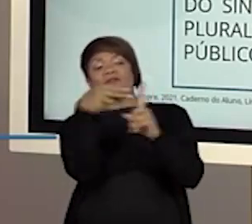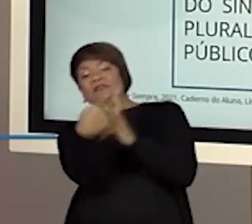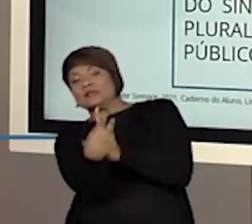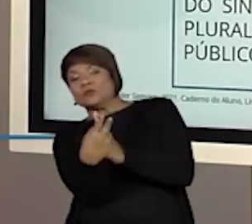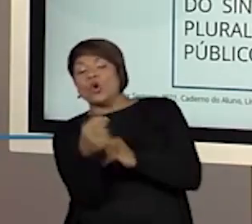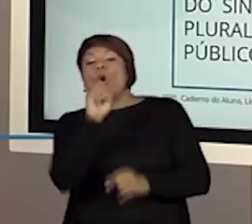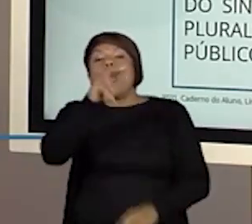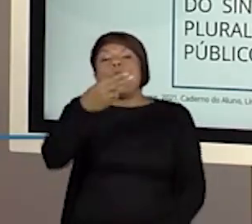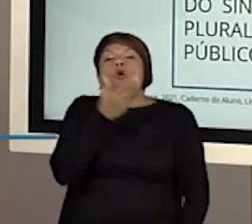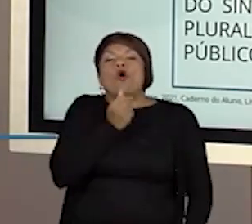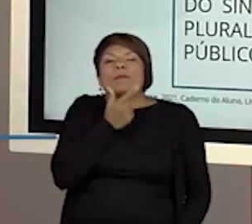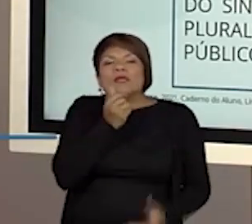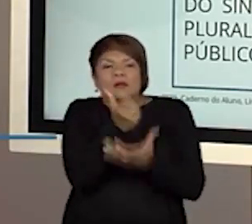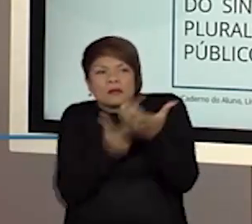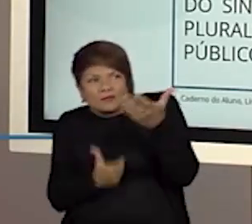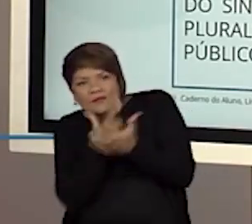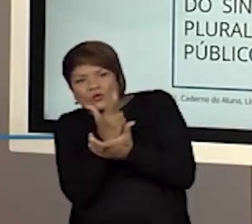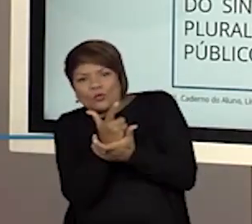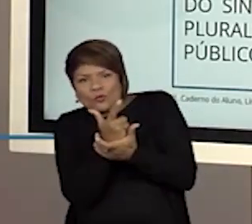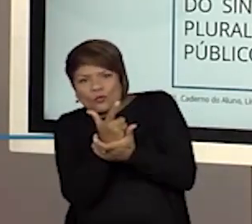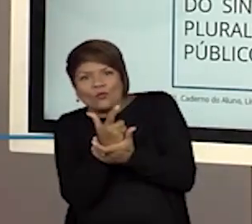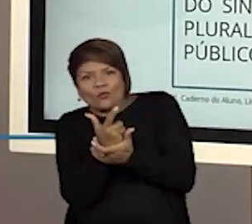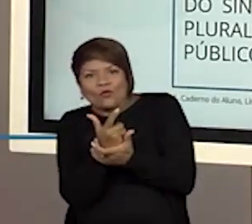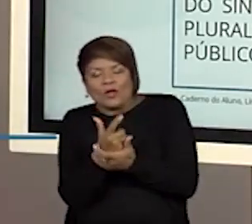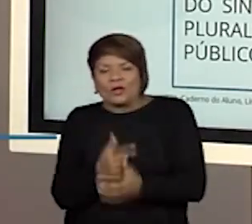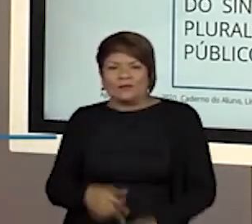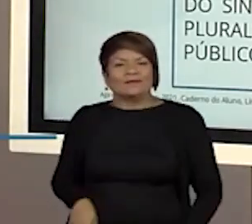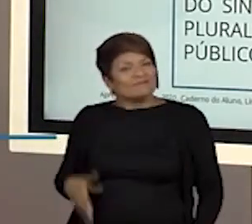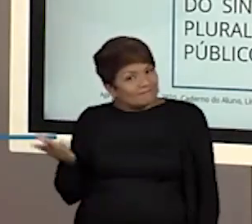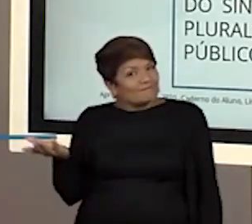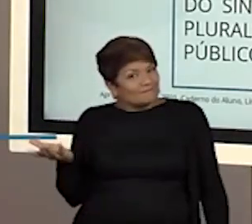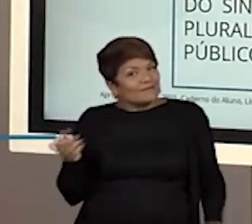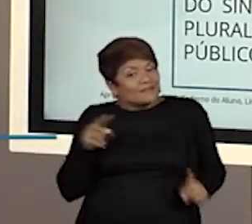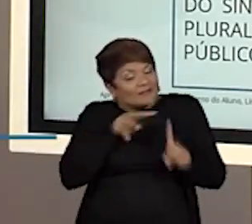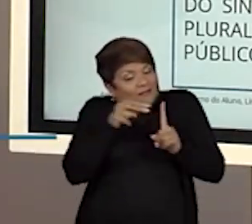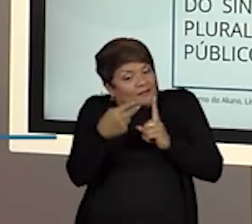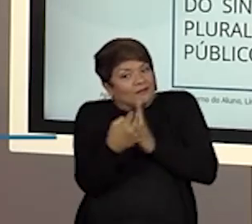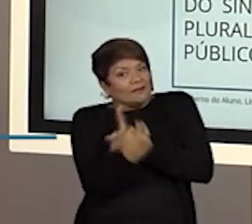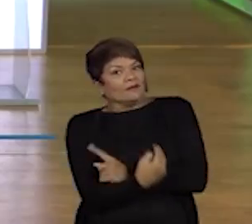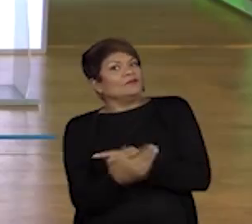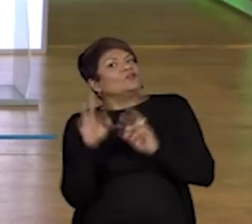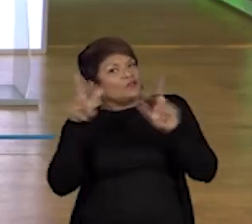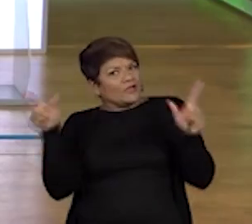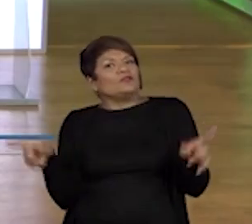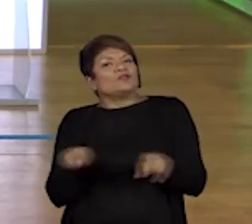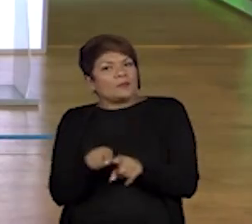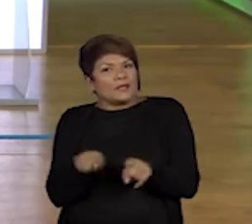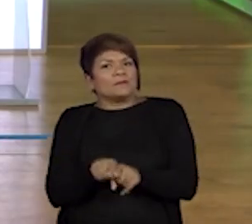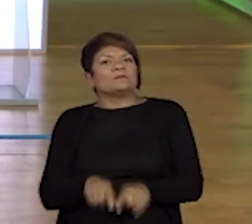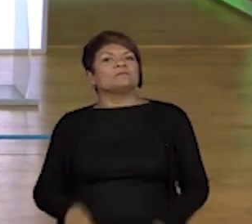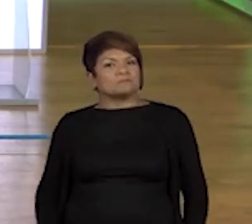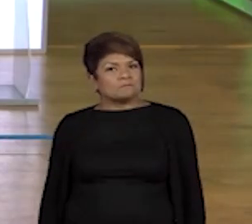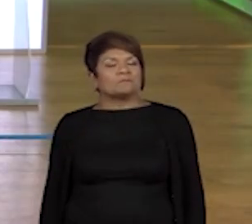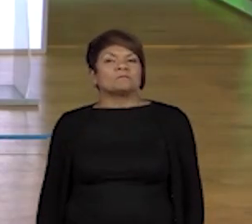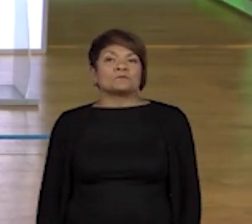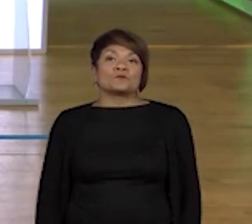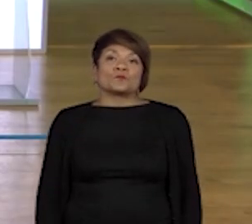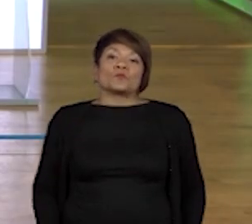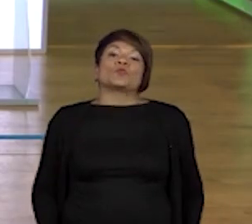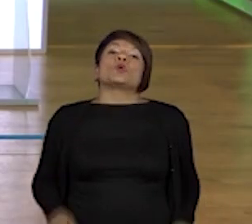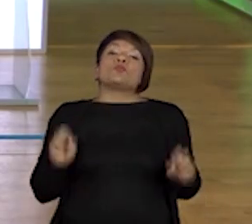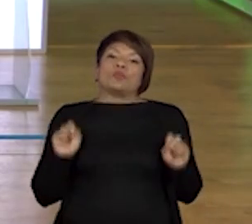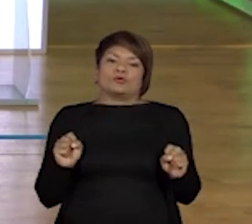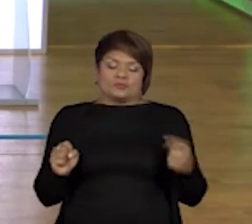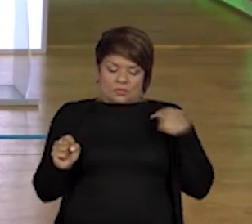caçador, seria outra pessoa também. Olha só quantos pontos de vista, hein, professora? Eu posso relatar, que nem você falou, do ponto de vista